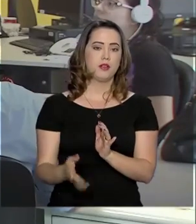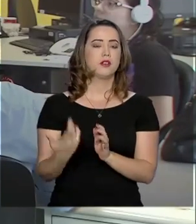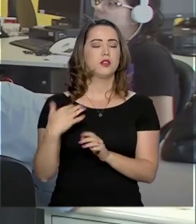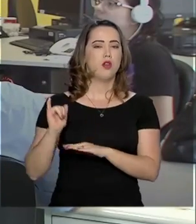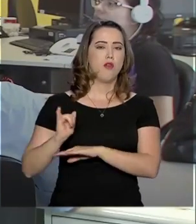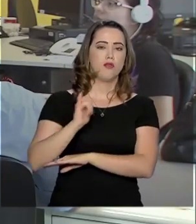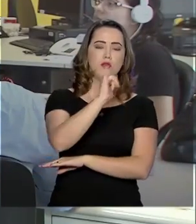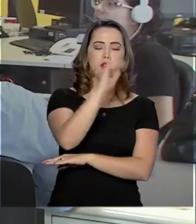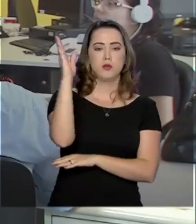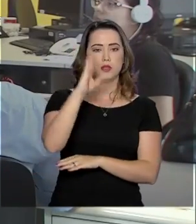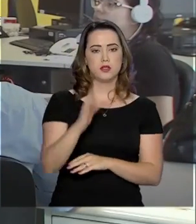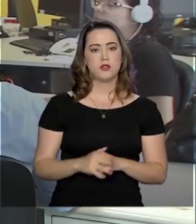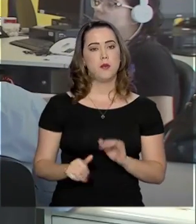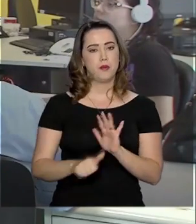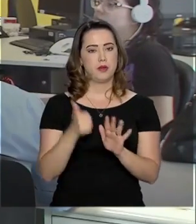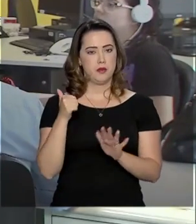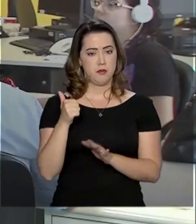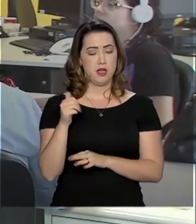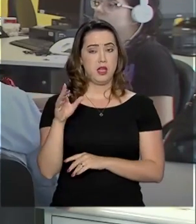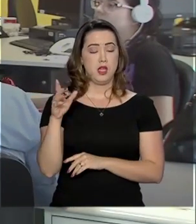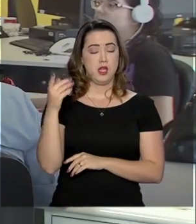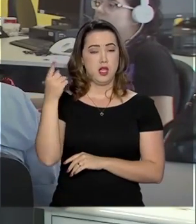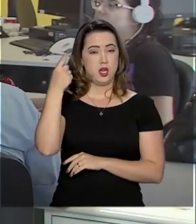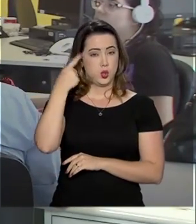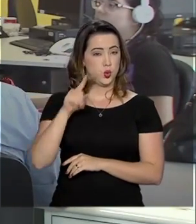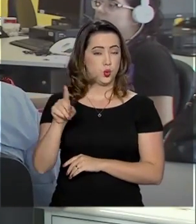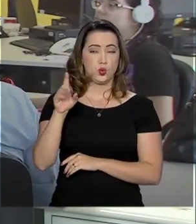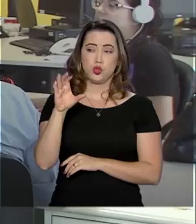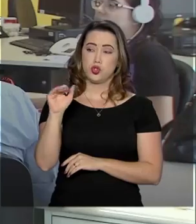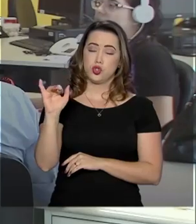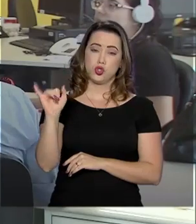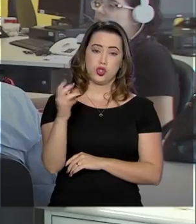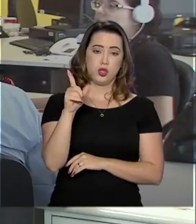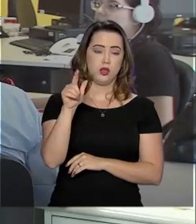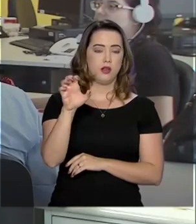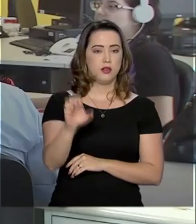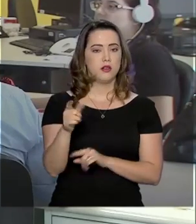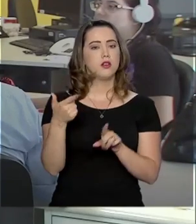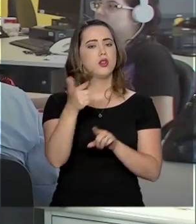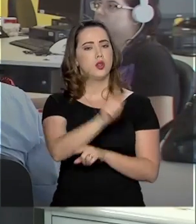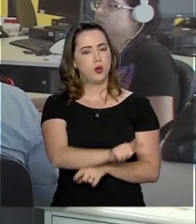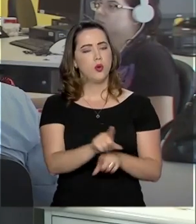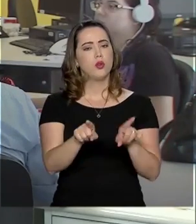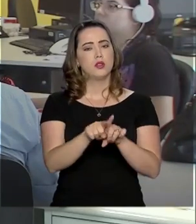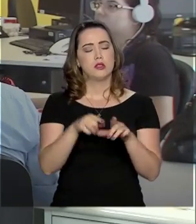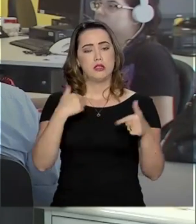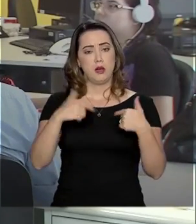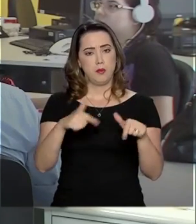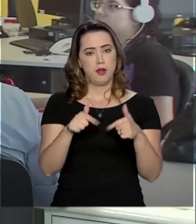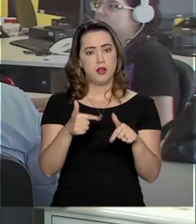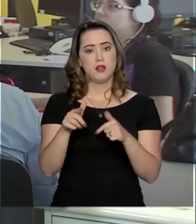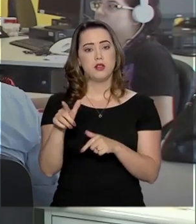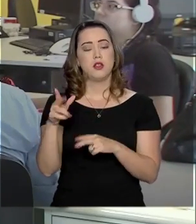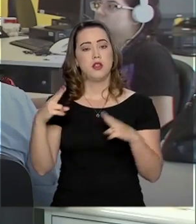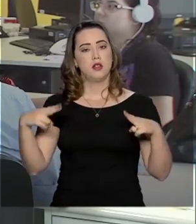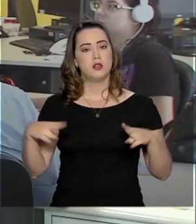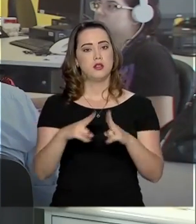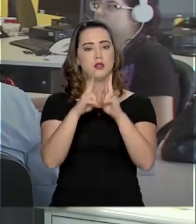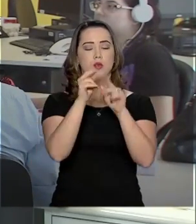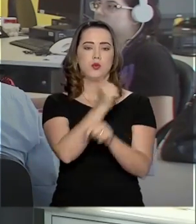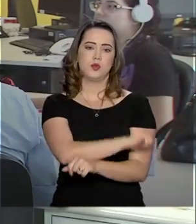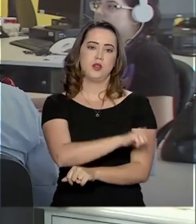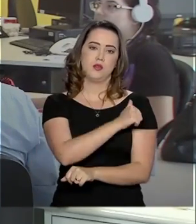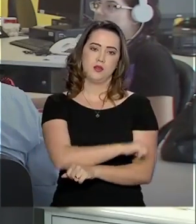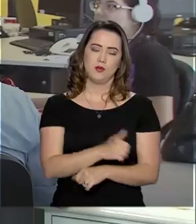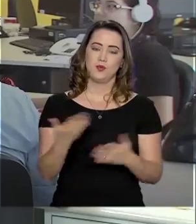Brasil. A primeira foi a chilena Sky Airline, em novembro do ano passado, e em seguida a Norwegian Air, que opera voos entre Londres e Rio de Janeiro.